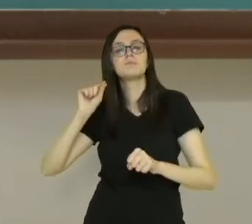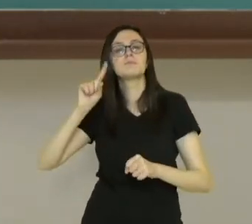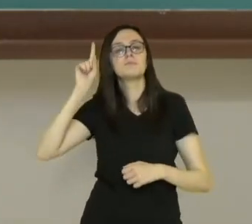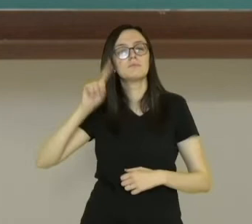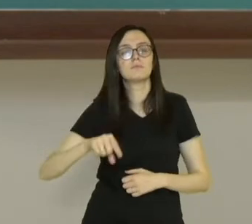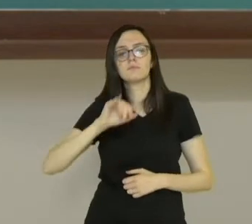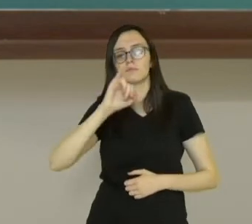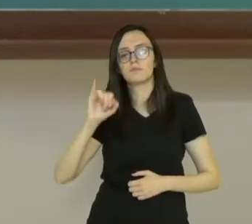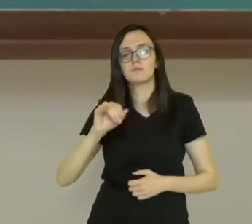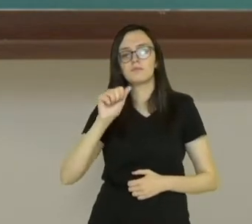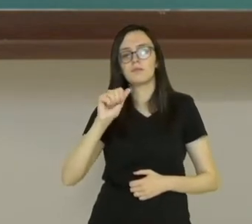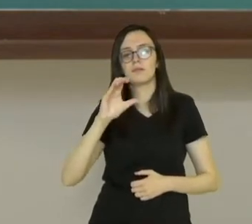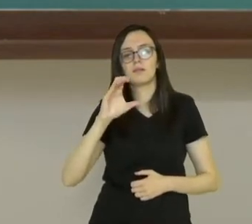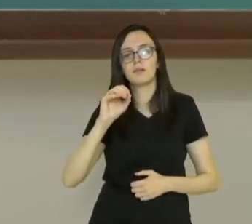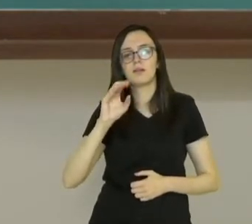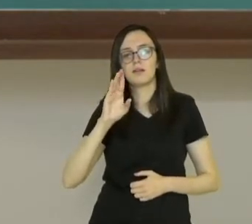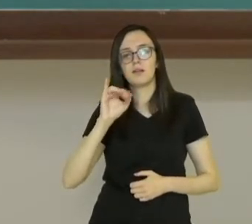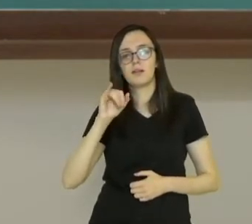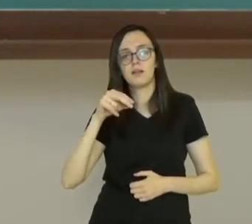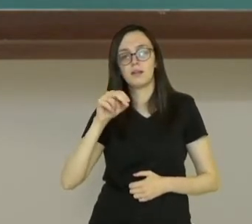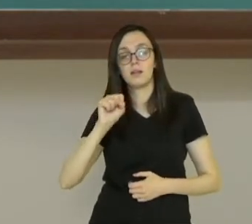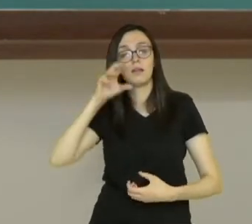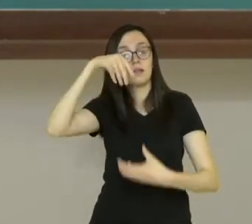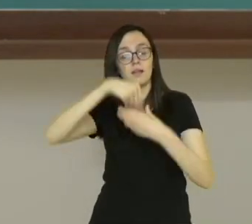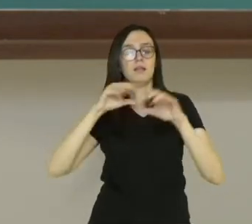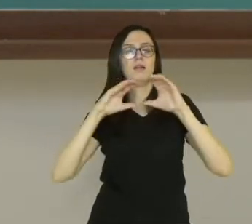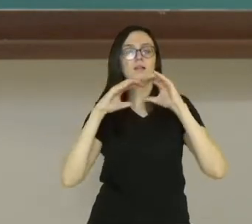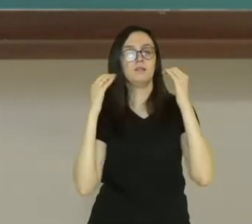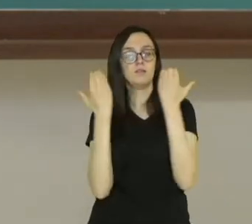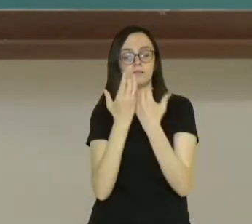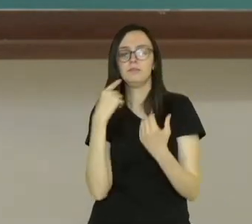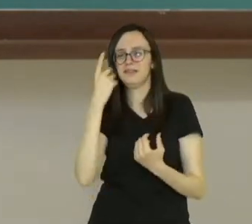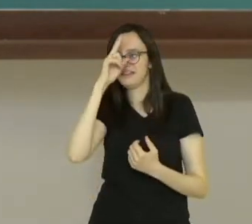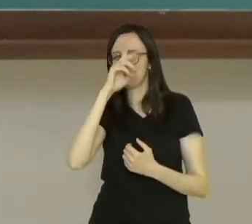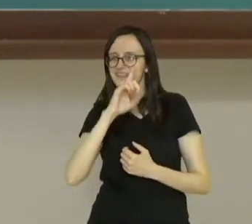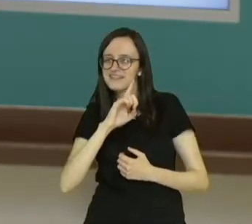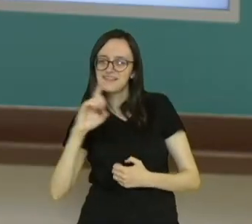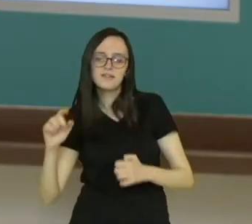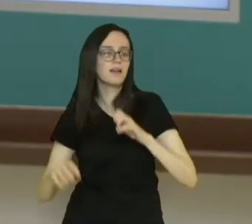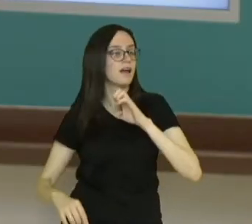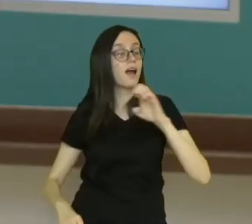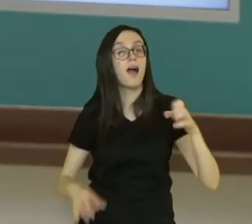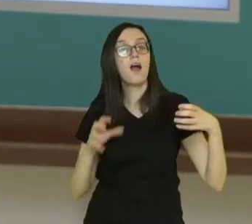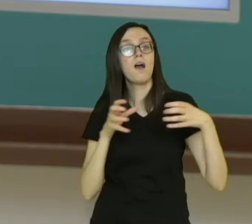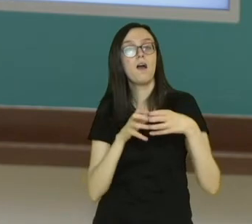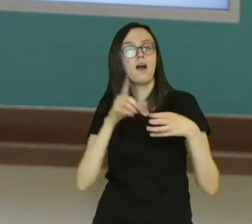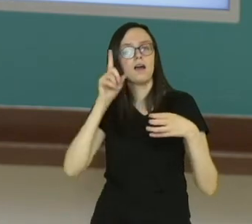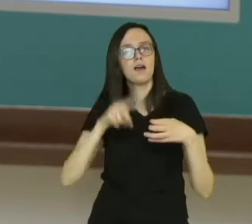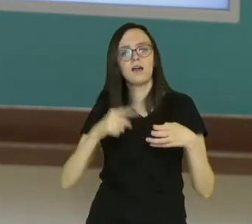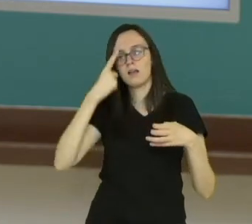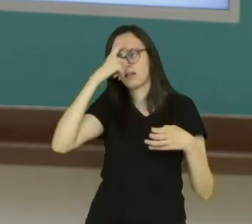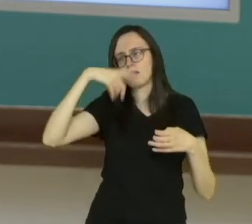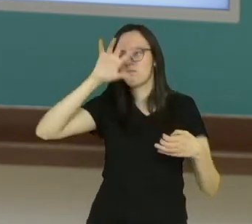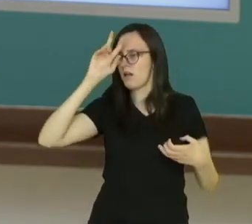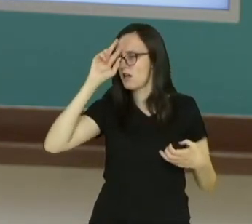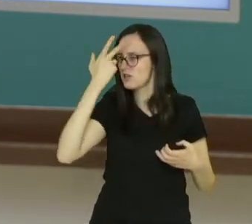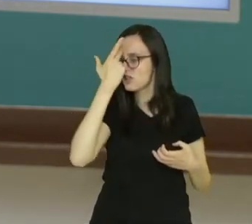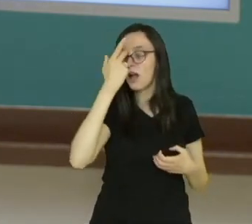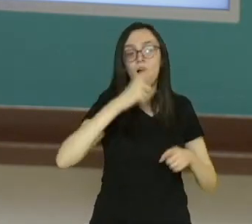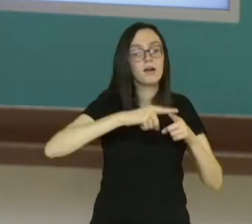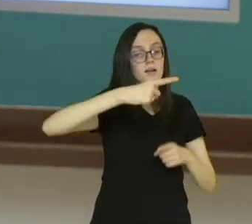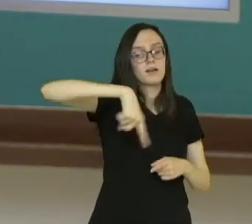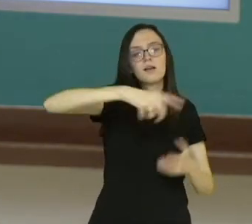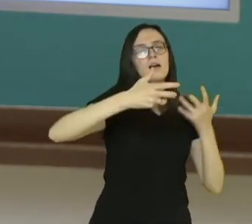os jacobinos. Sim, dentro da Convenção Nacional, então nós vamos ver aquele grupo que era com ideias mais radicais, mas que queria